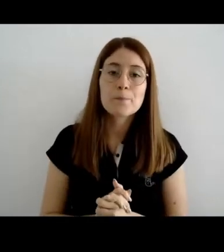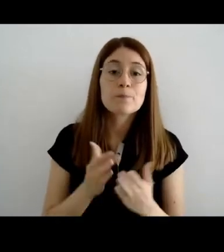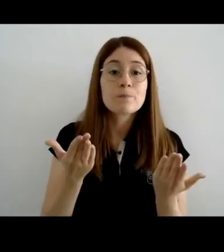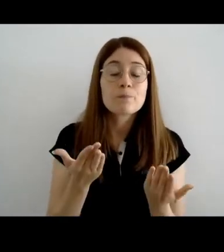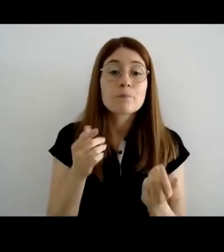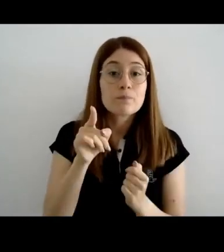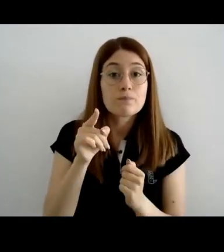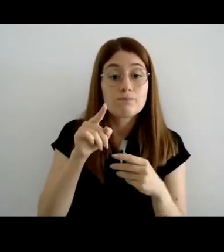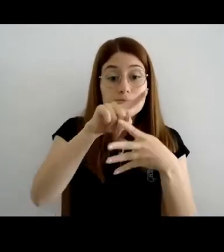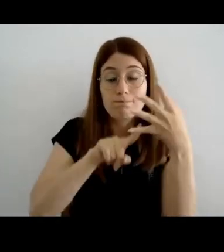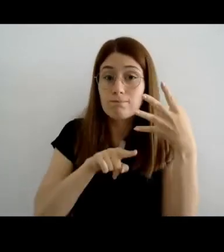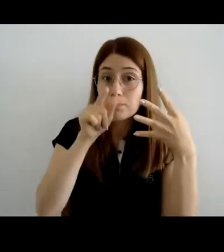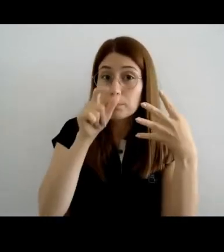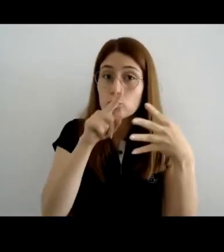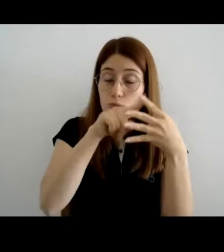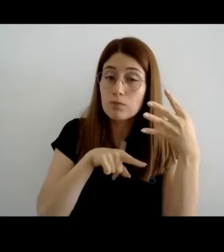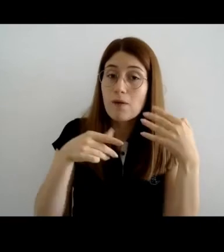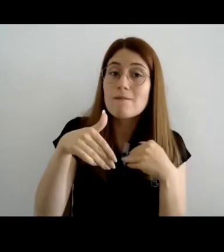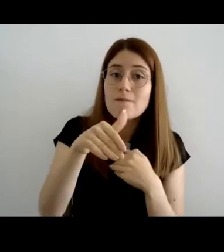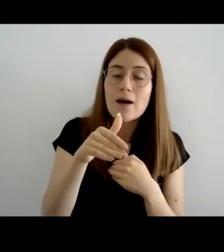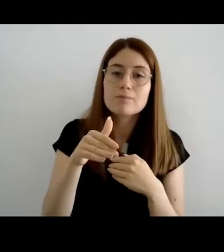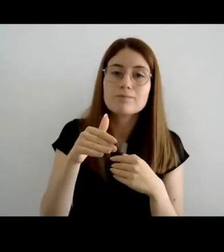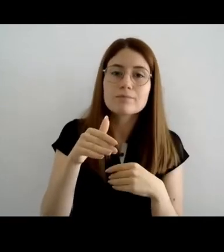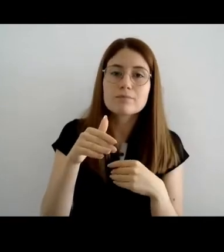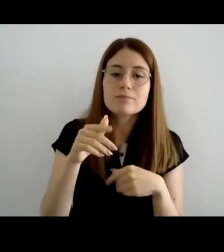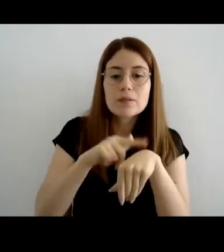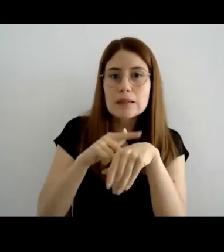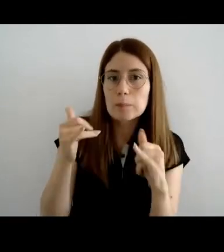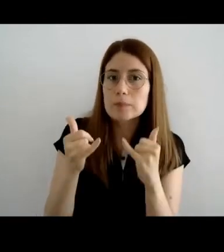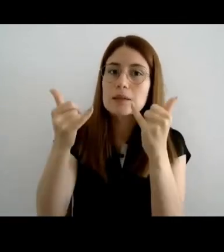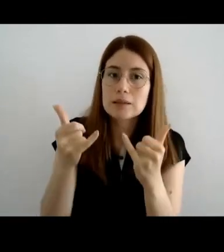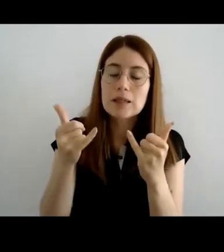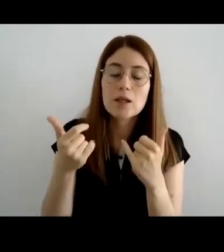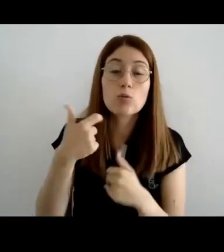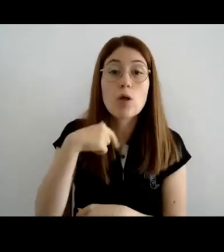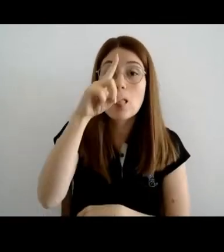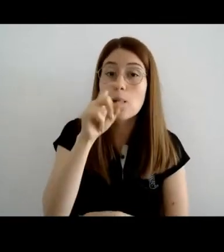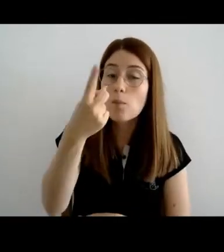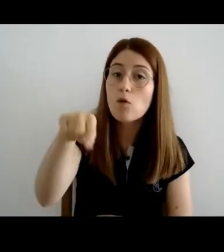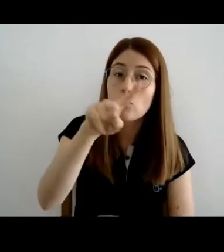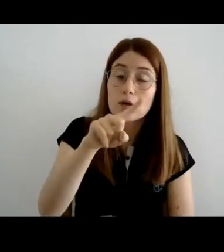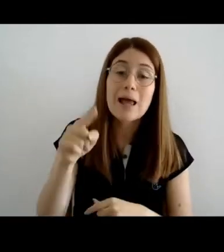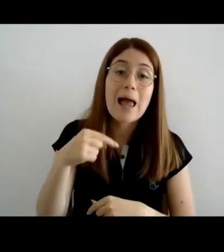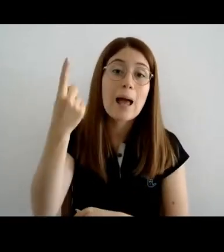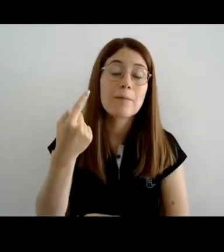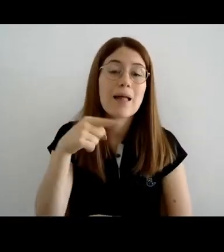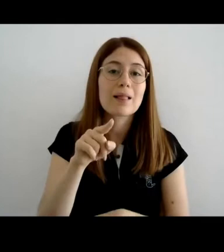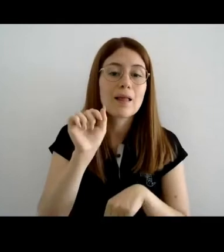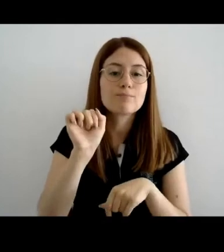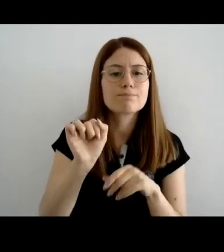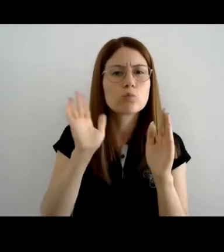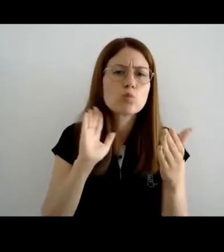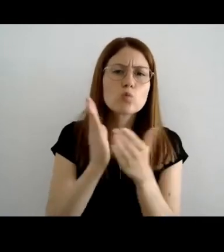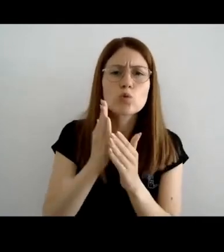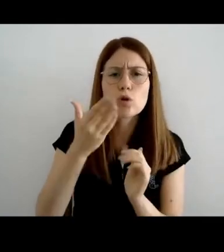vai ocupar no próximo período de tempo. Recordo que amanhã temos o fecho das